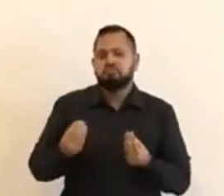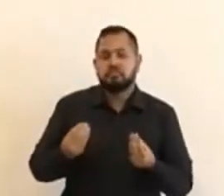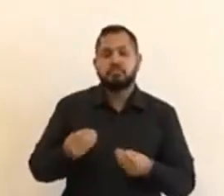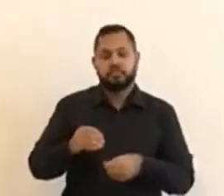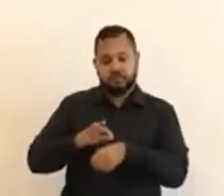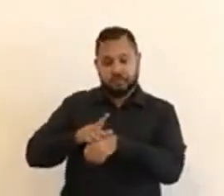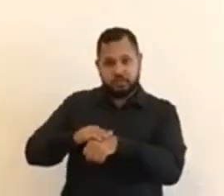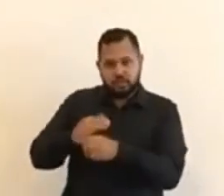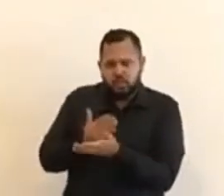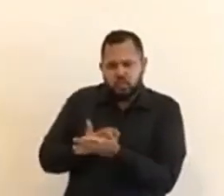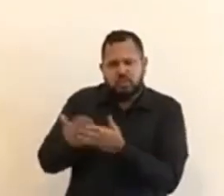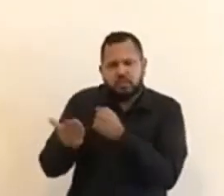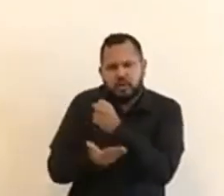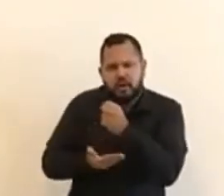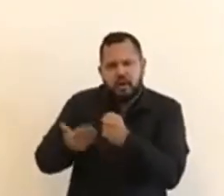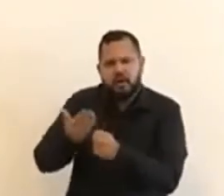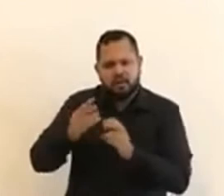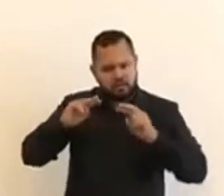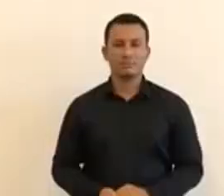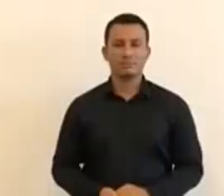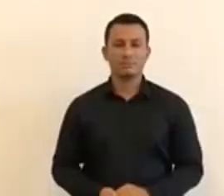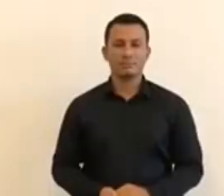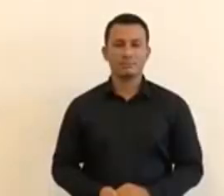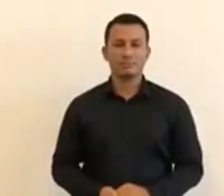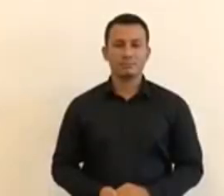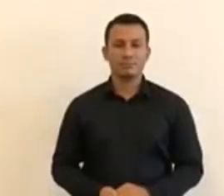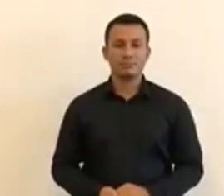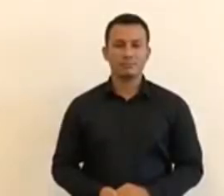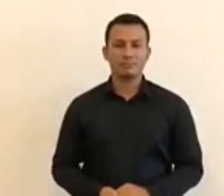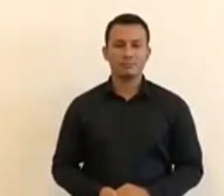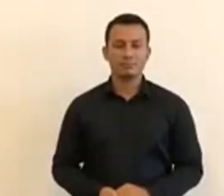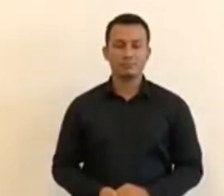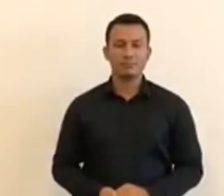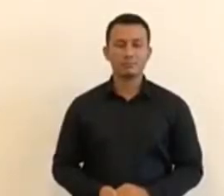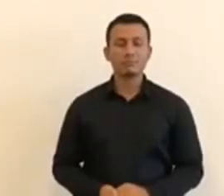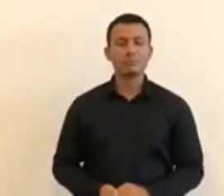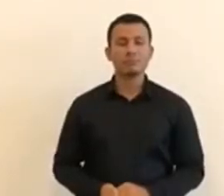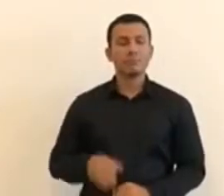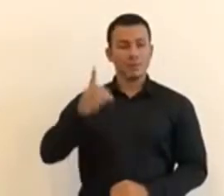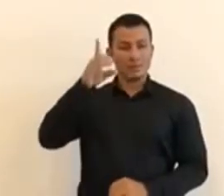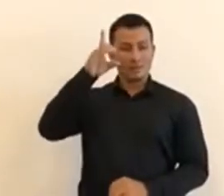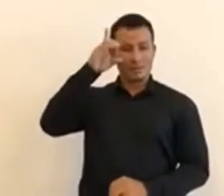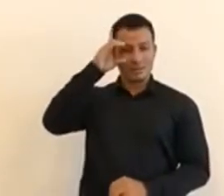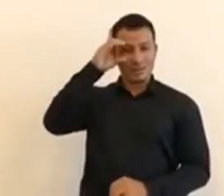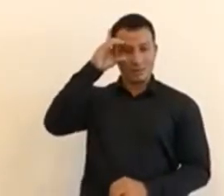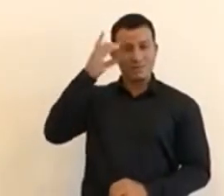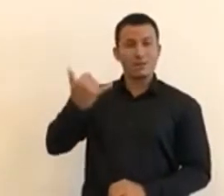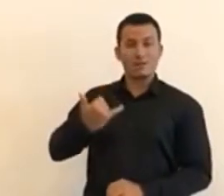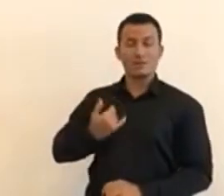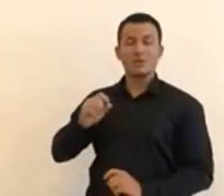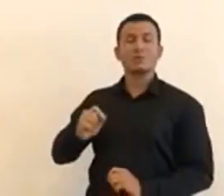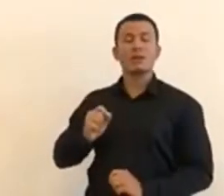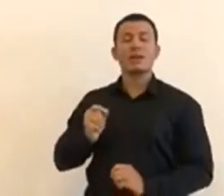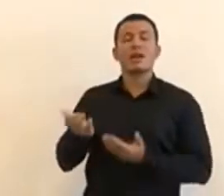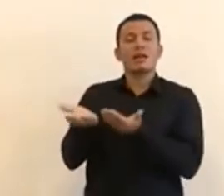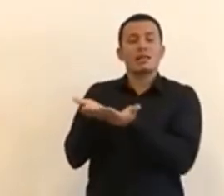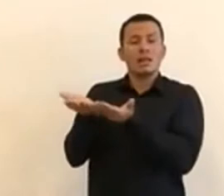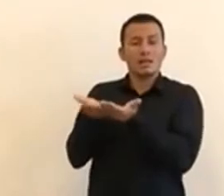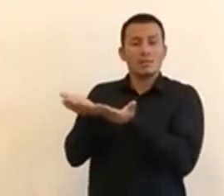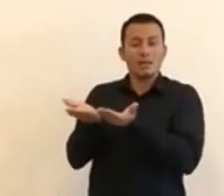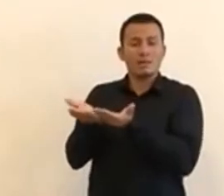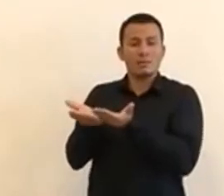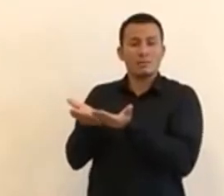a doença no seu início, no nascedouro. Ouvi o Davi falar aqui sobre tratamento precoce.